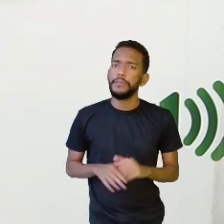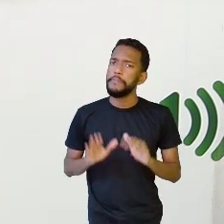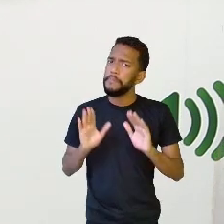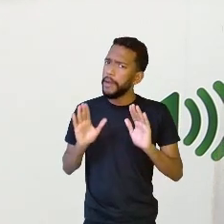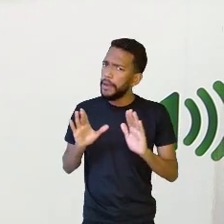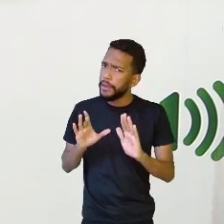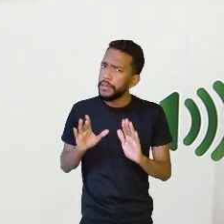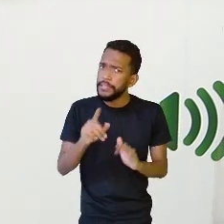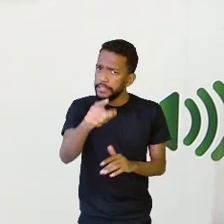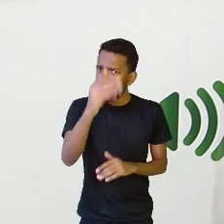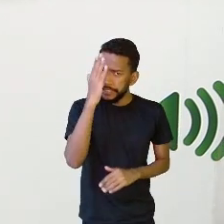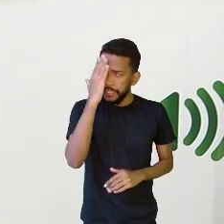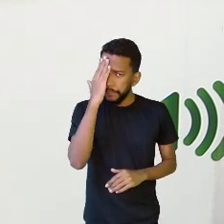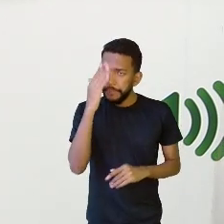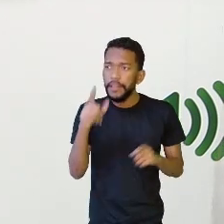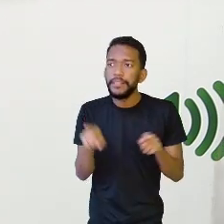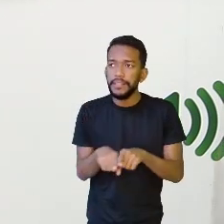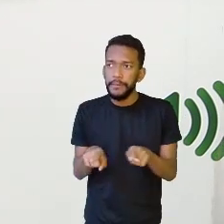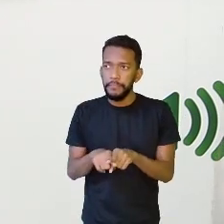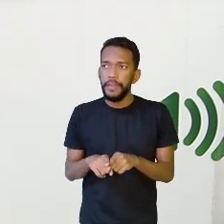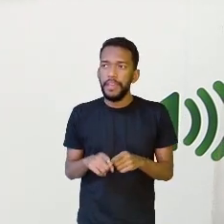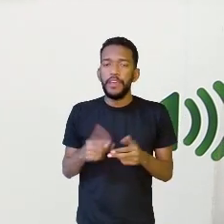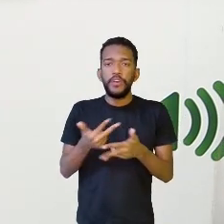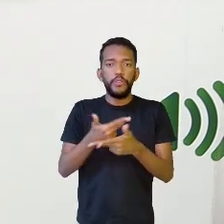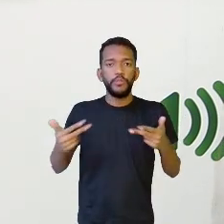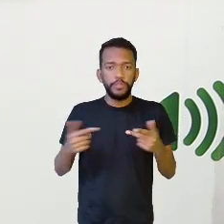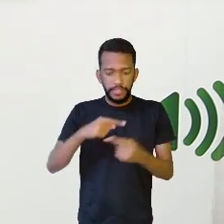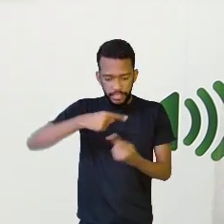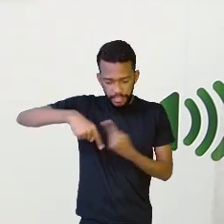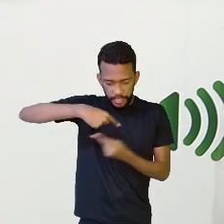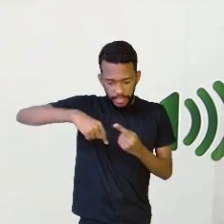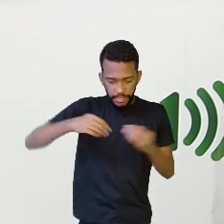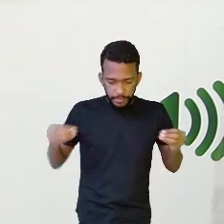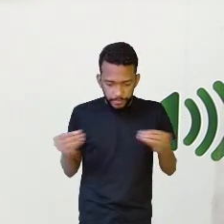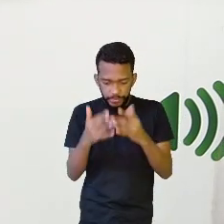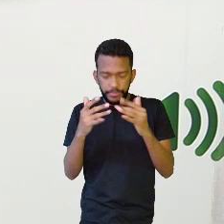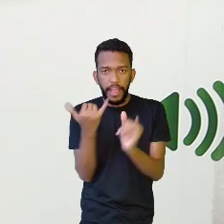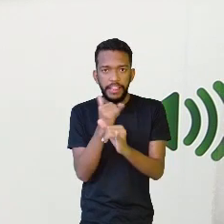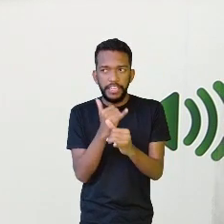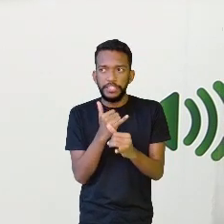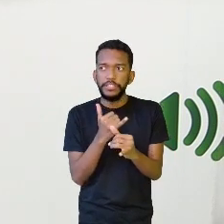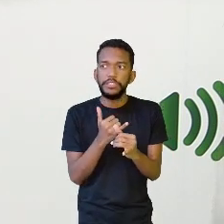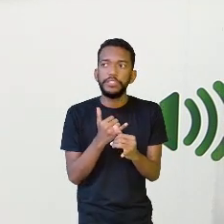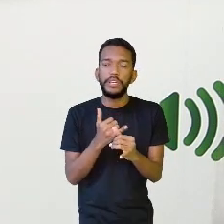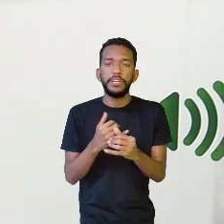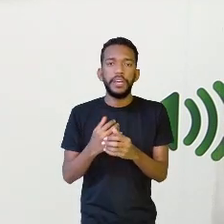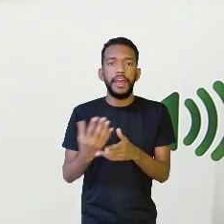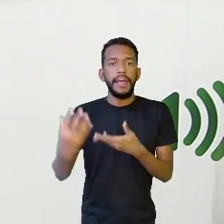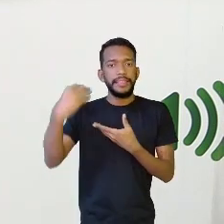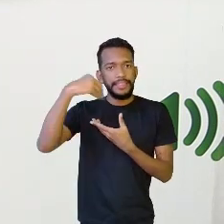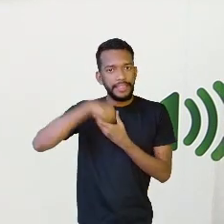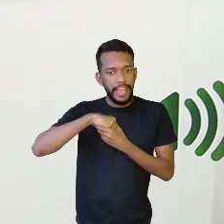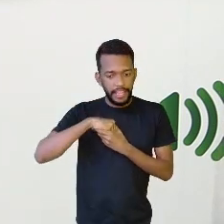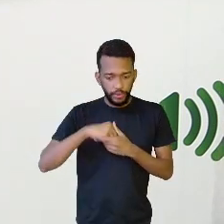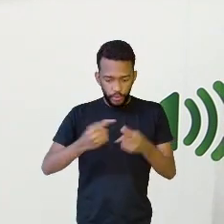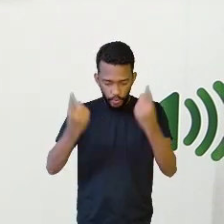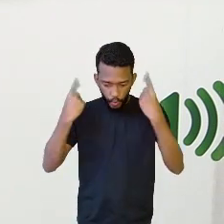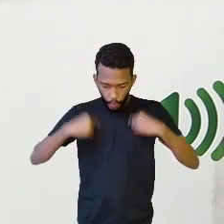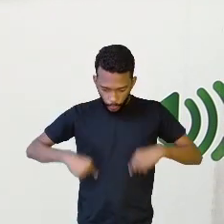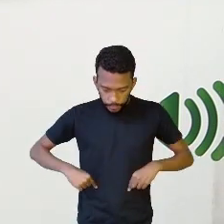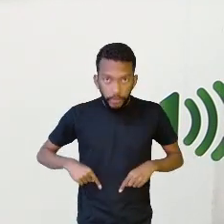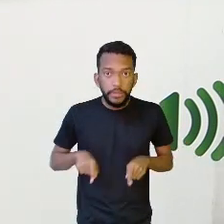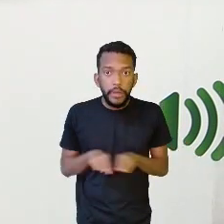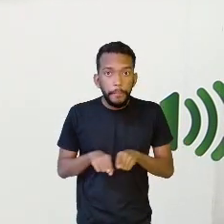sabia que acontece esse processo de troca de energia dentro do nosso corpo